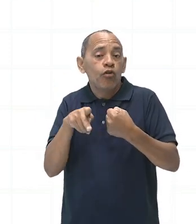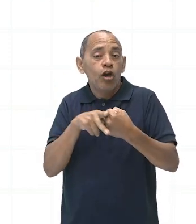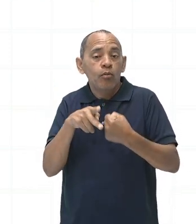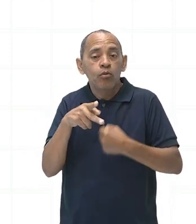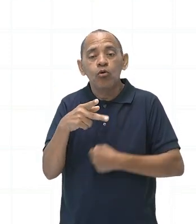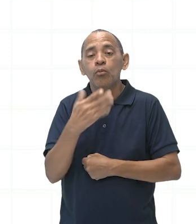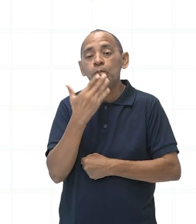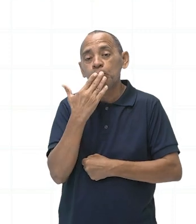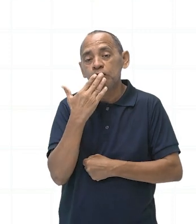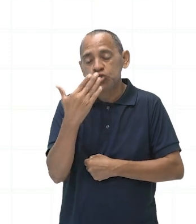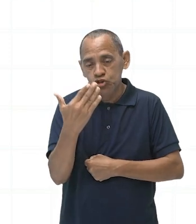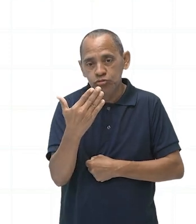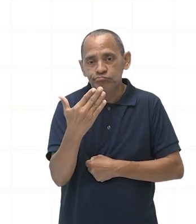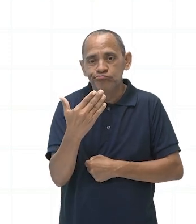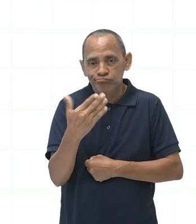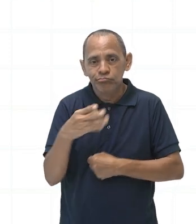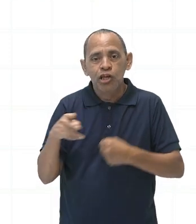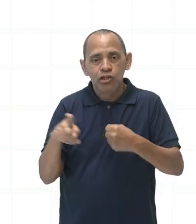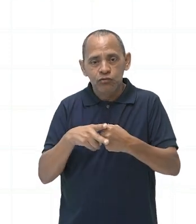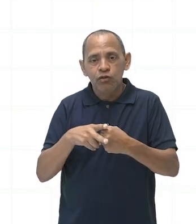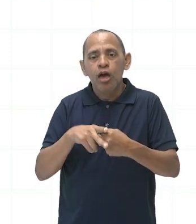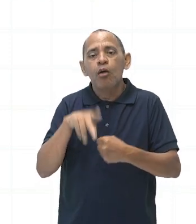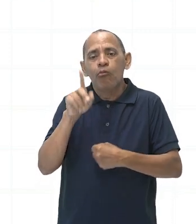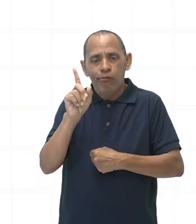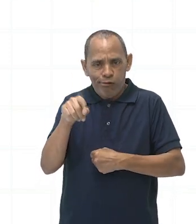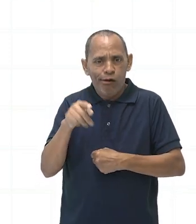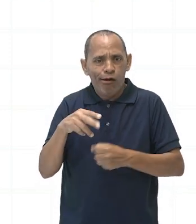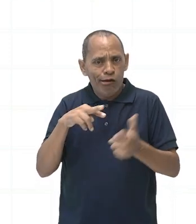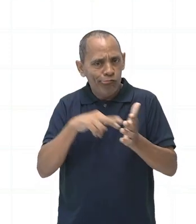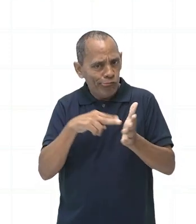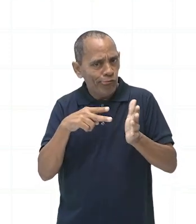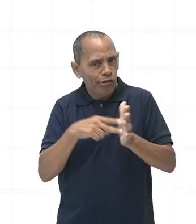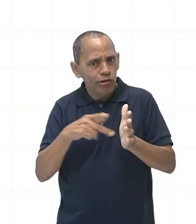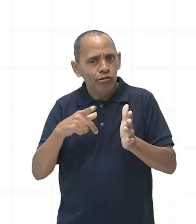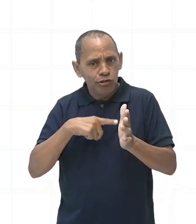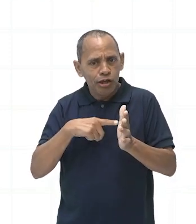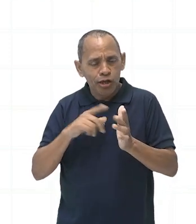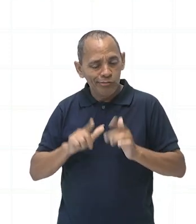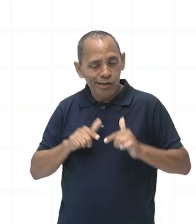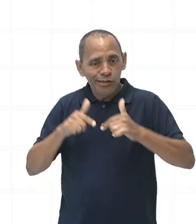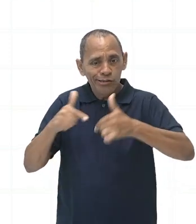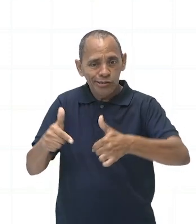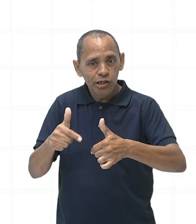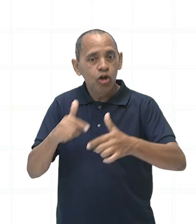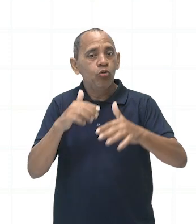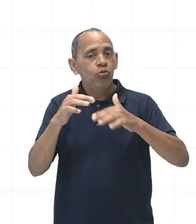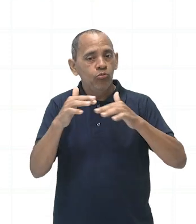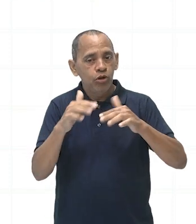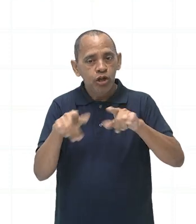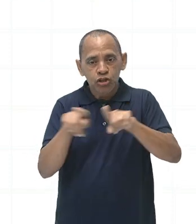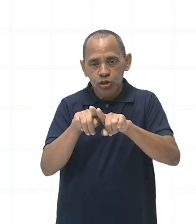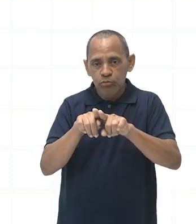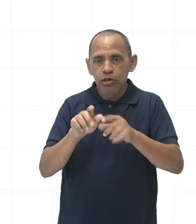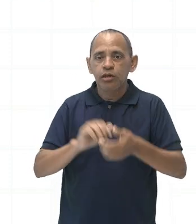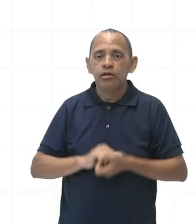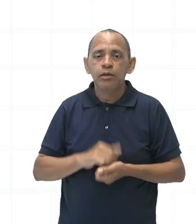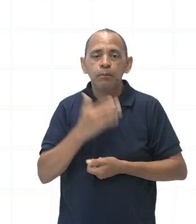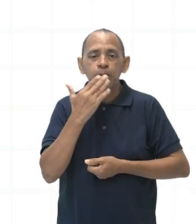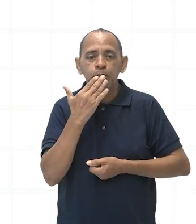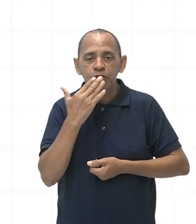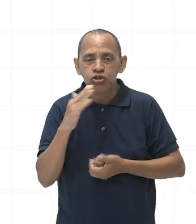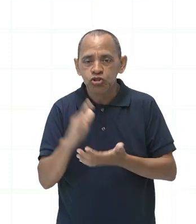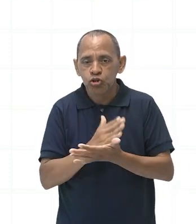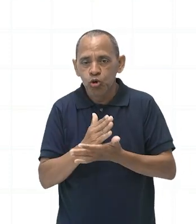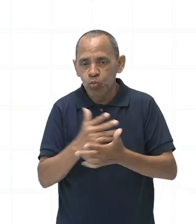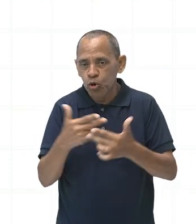tá? E esse verbo, ele é significativo, é um verbo de ação, verbo de movimento, né? Pedir alguma